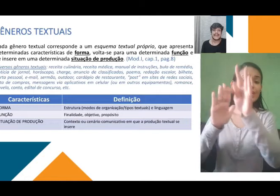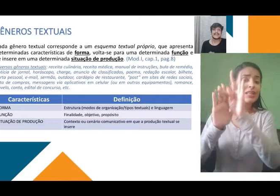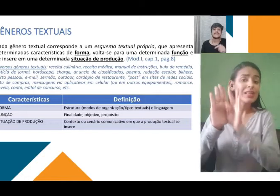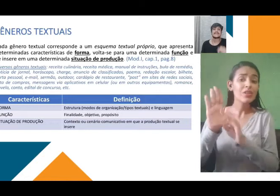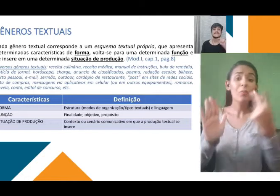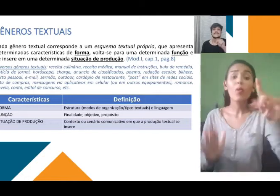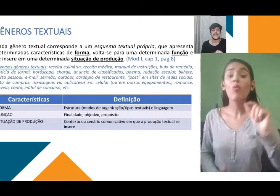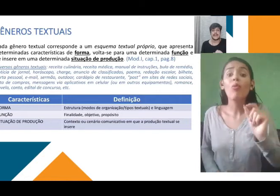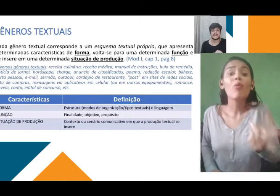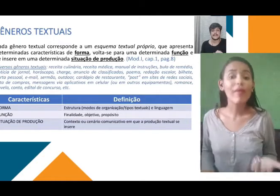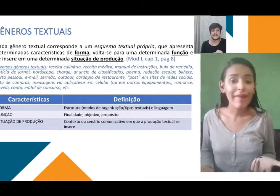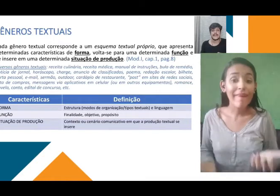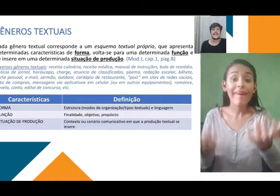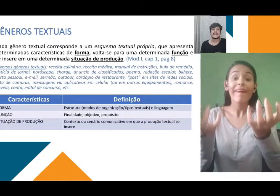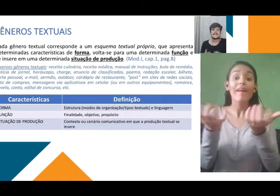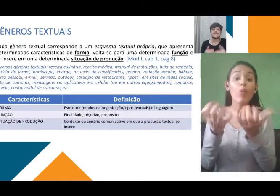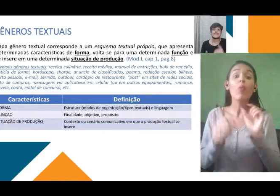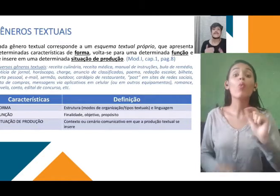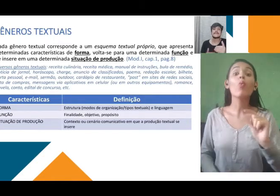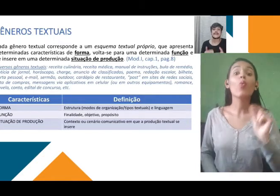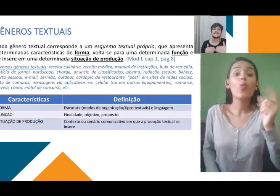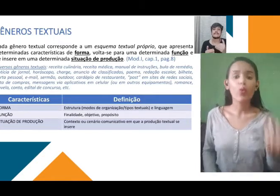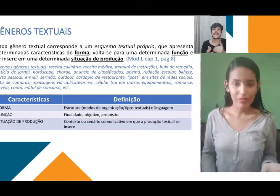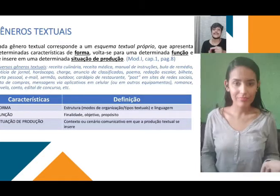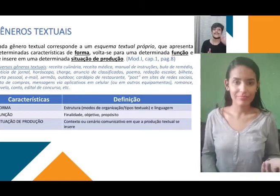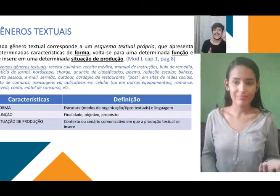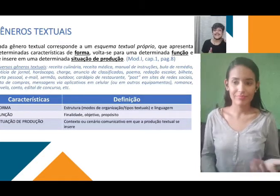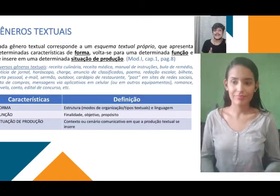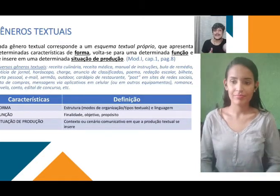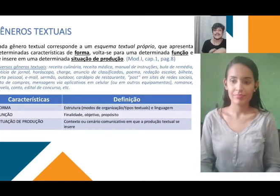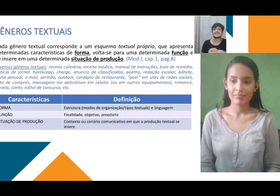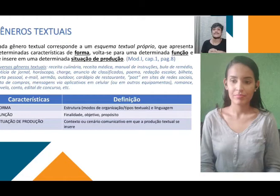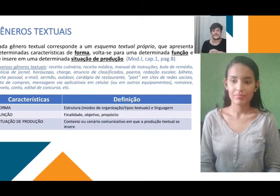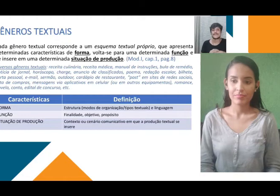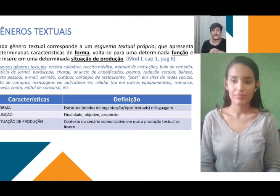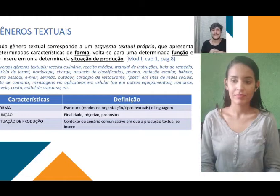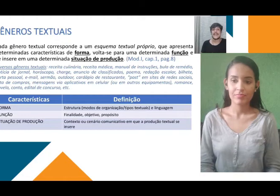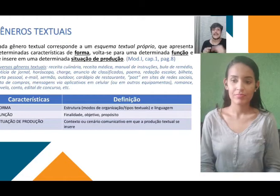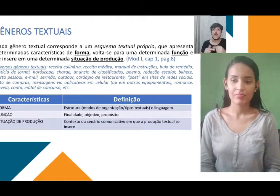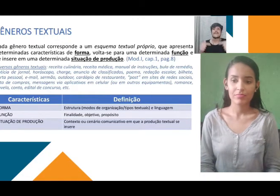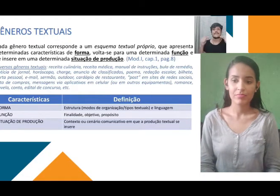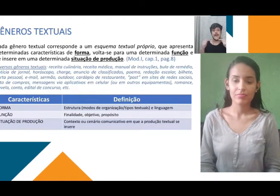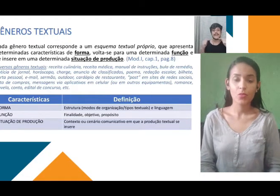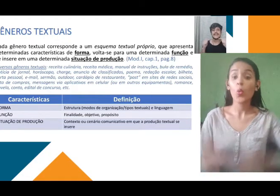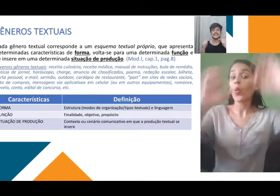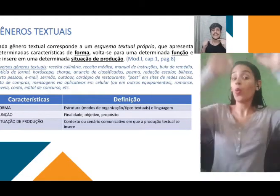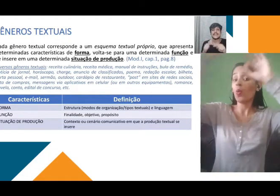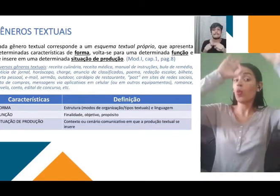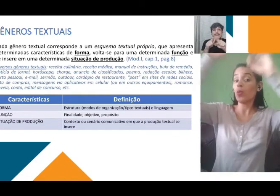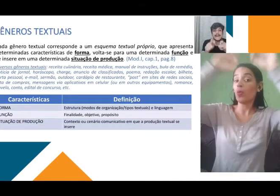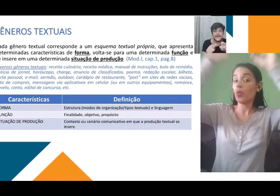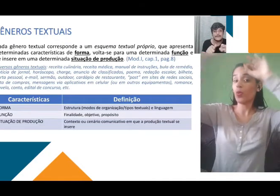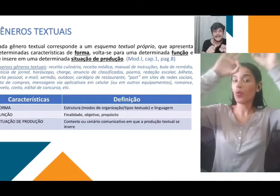Para que esse texto serve, né? Que função ele está desempenhando nessa situação de produção? E qual a forma que ele